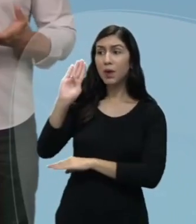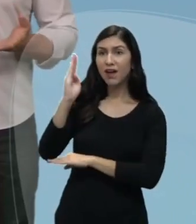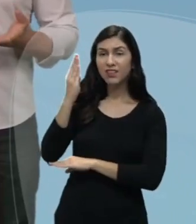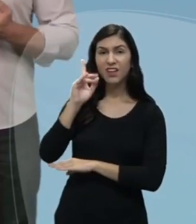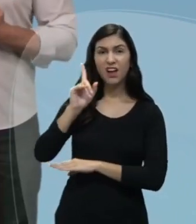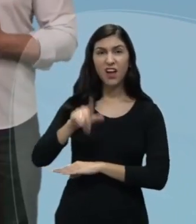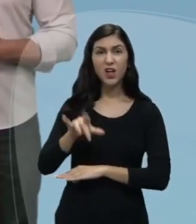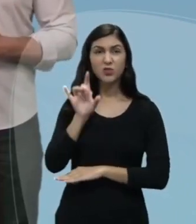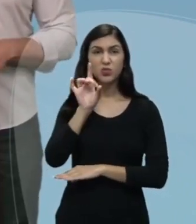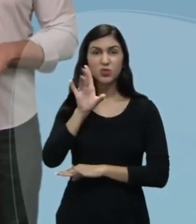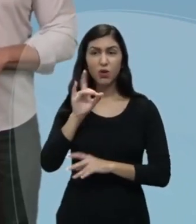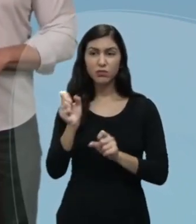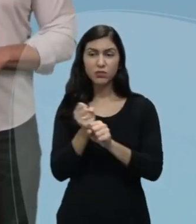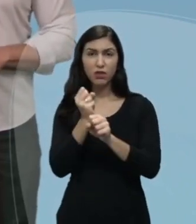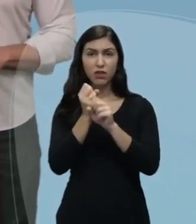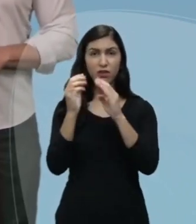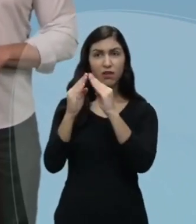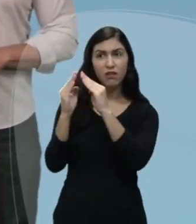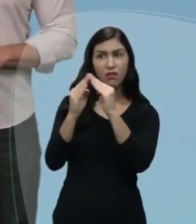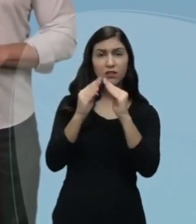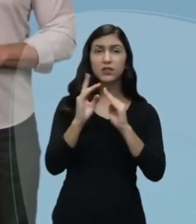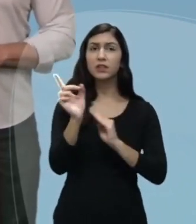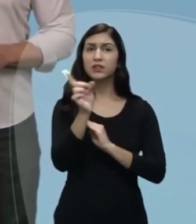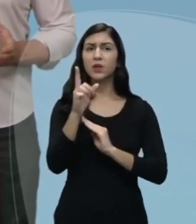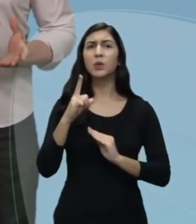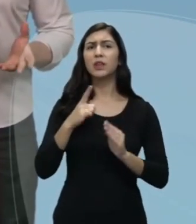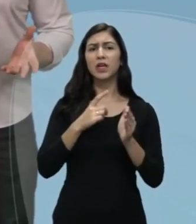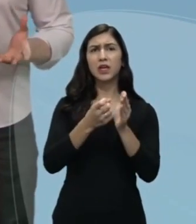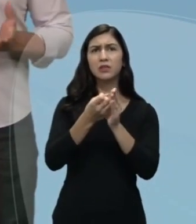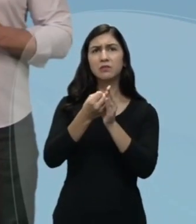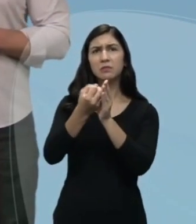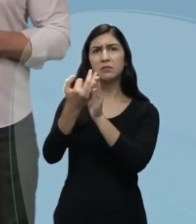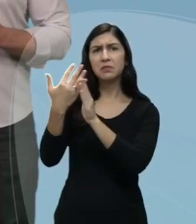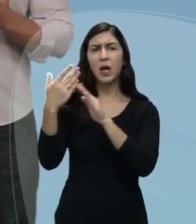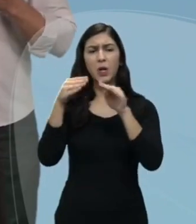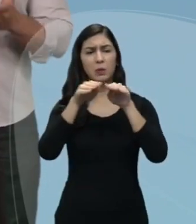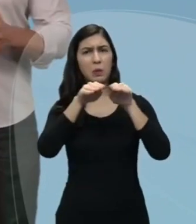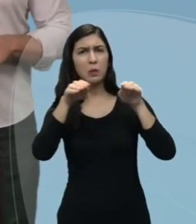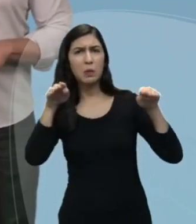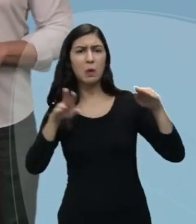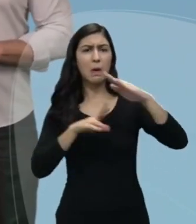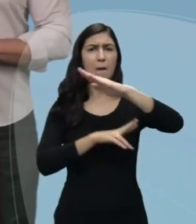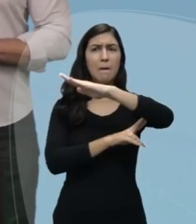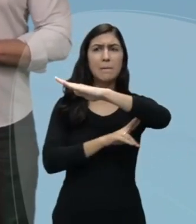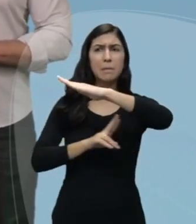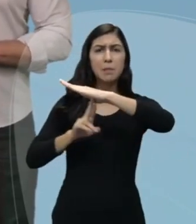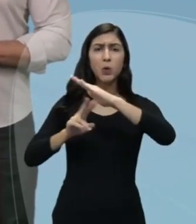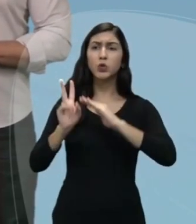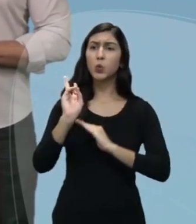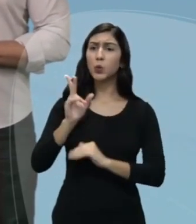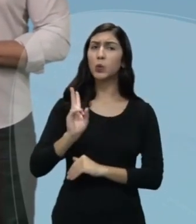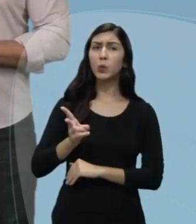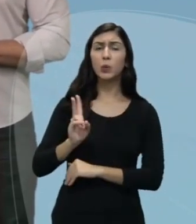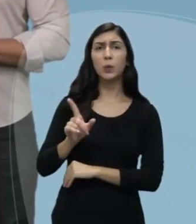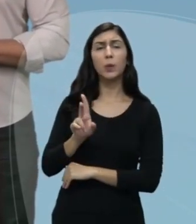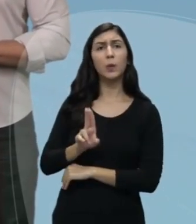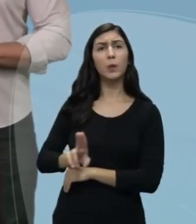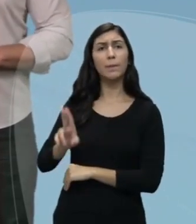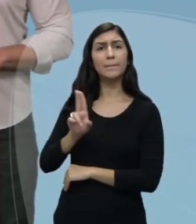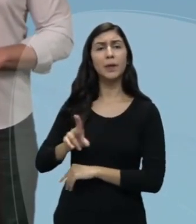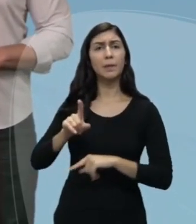algo restrito às obras residenciais. Uma porção de coberturas e pontes usam o mesmo material nos seus